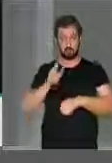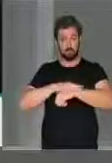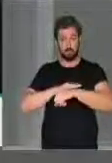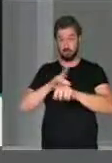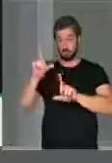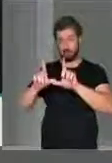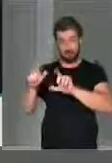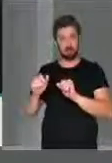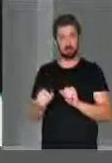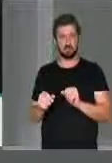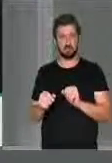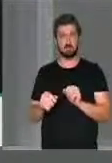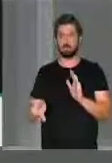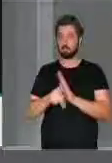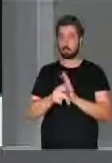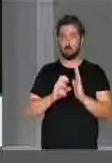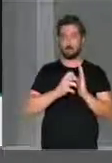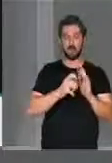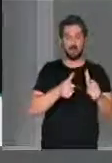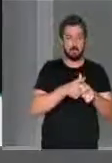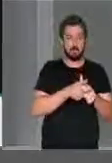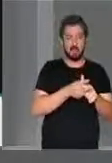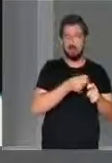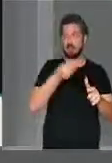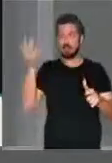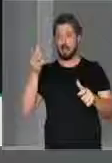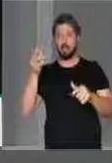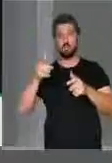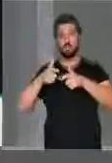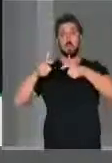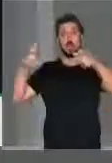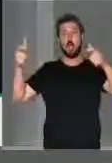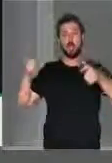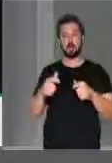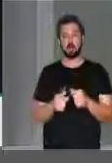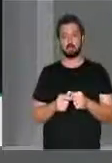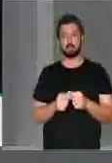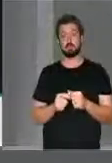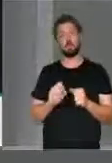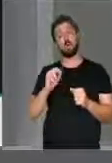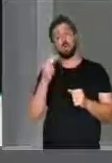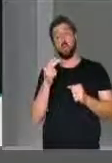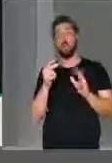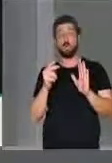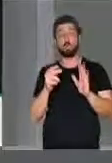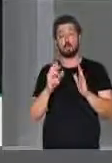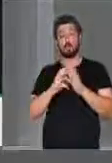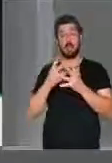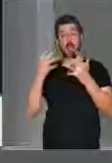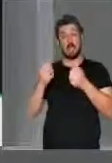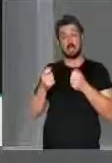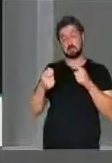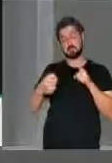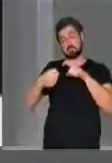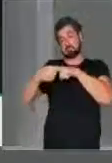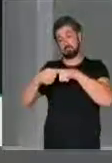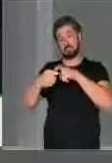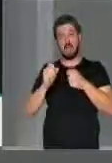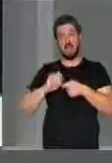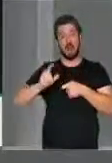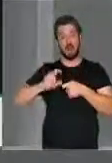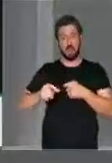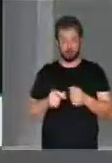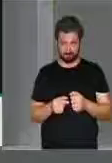de televisão dos partidos pequenos, ou melhor dizendo, daqueles partidos que se submetem a ser partidos de